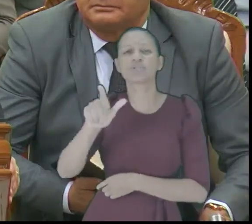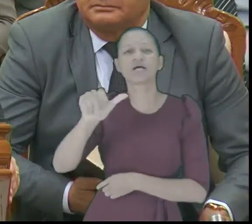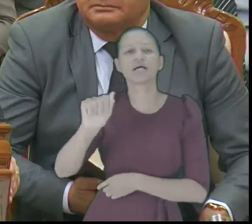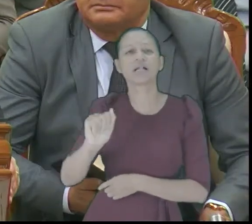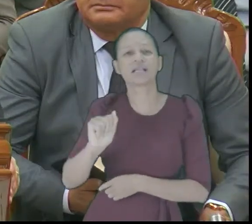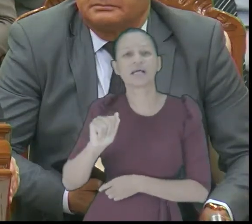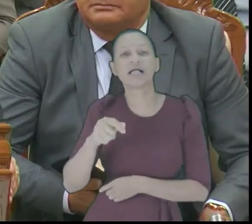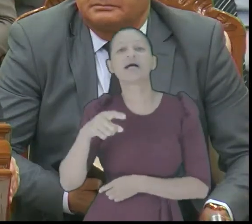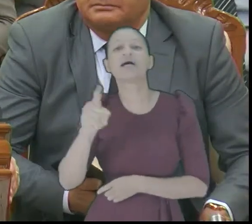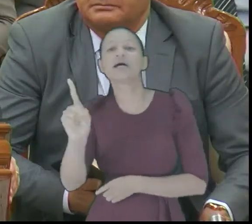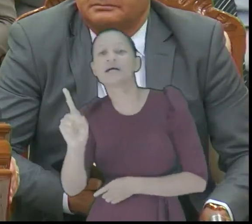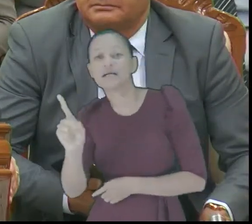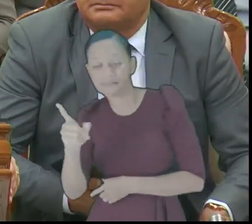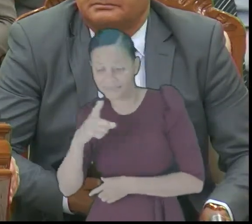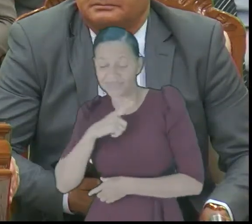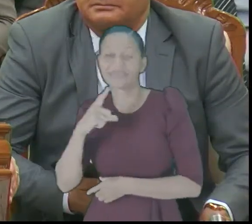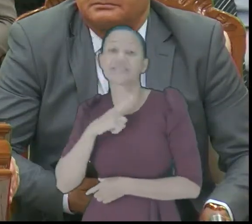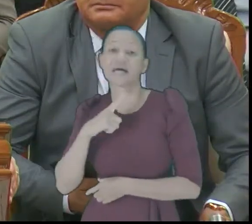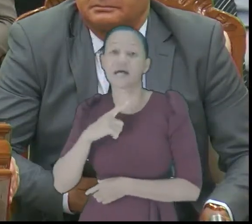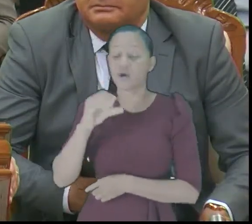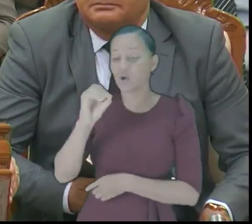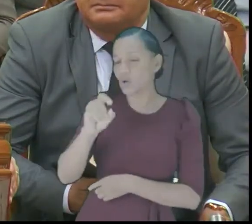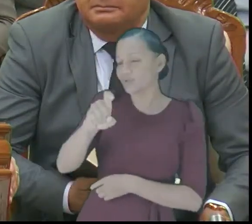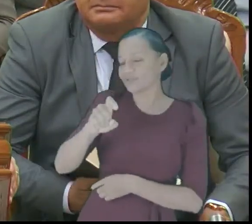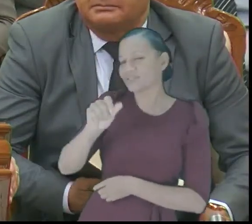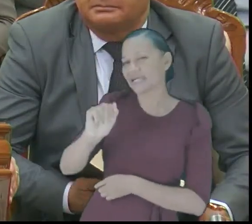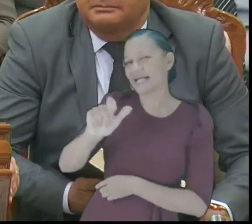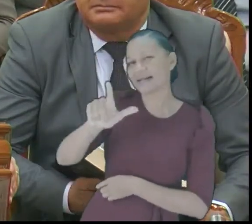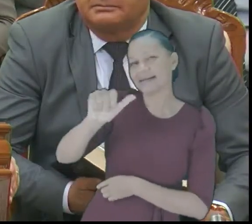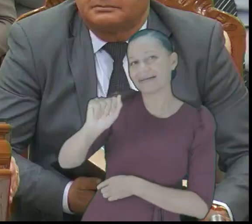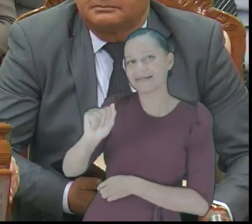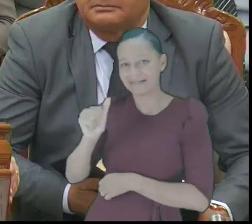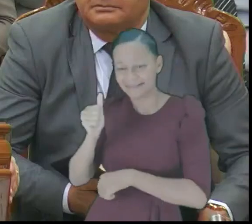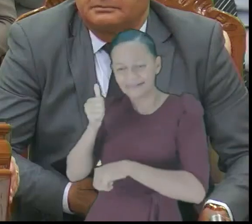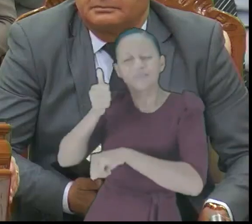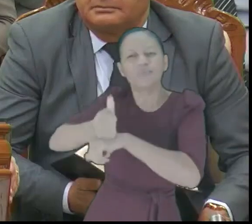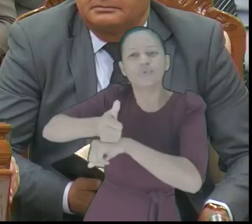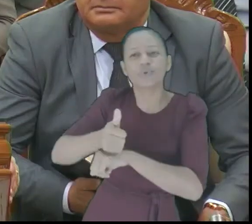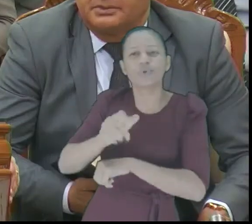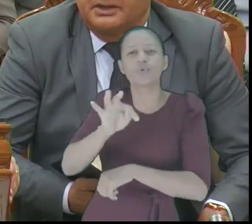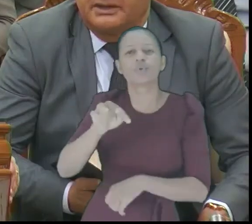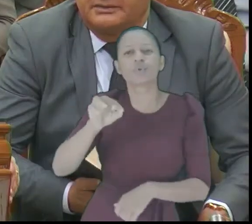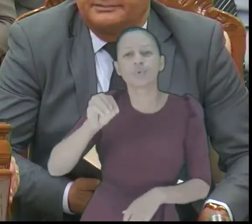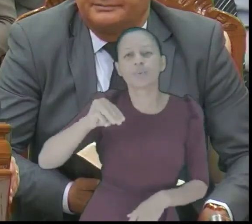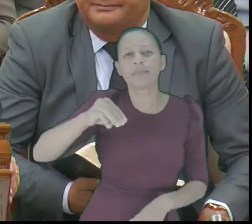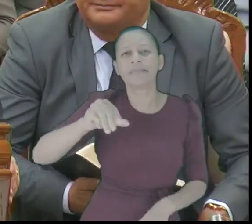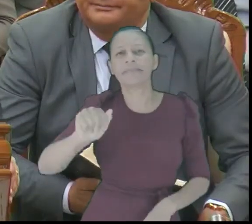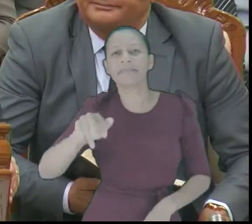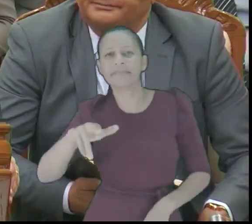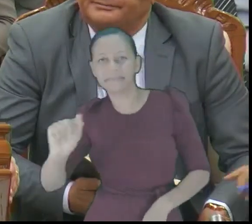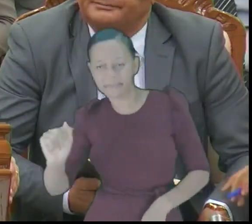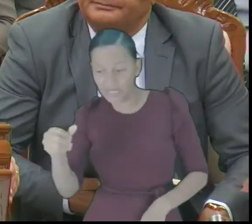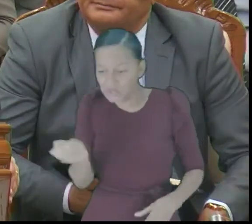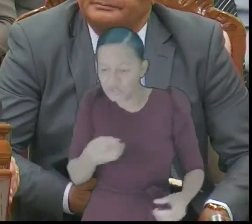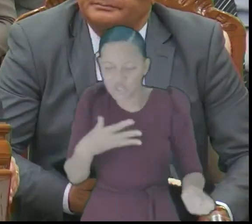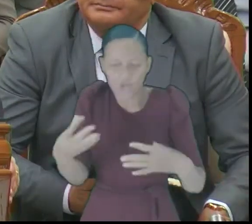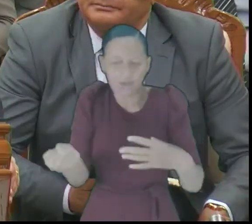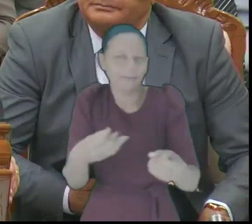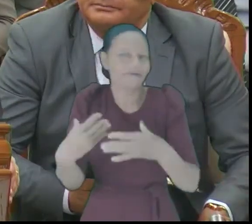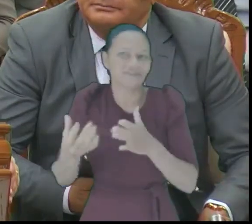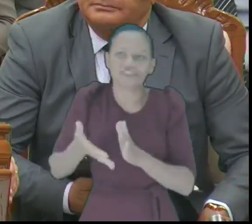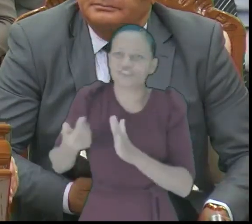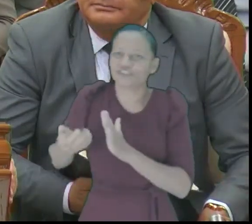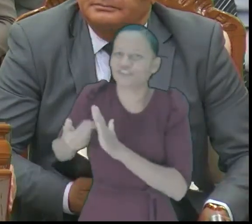palavra Oxalá? Onde na Bíblia tinha Oxalá, foi colocado tomara. Todas as Bíblias mais recentes não dizem